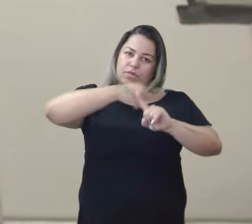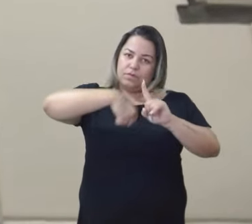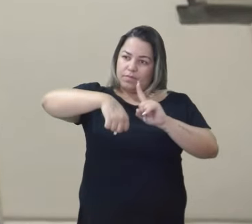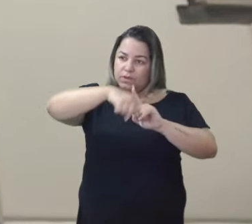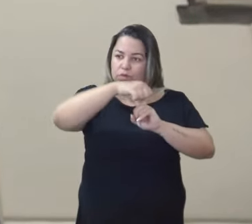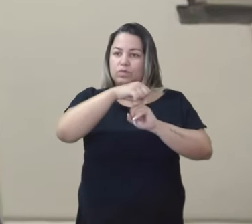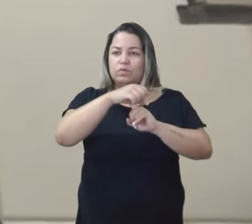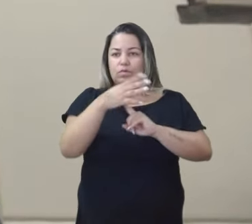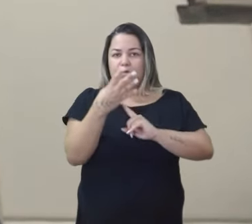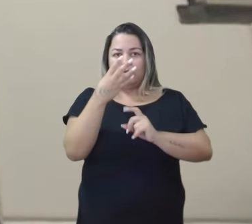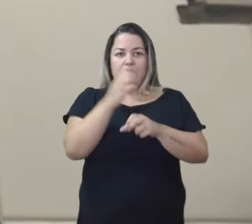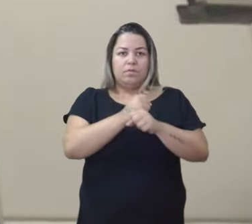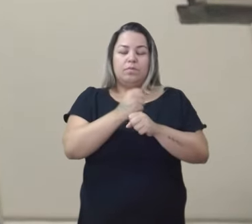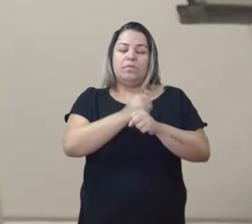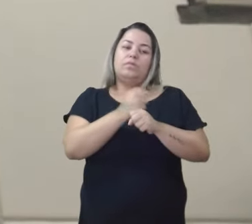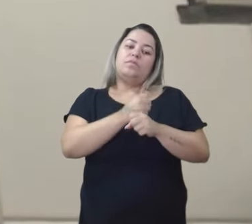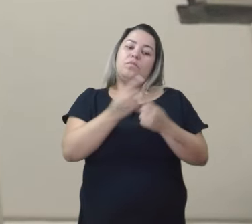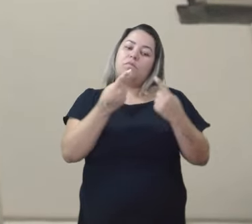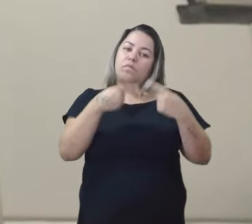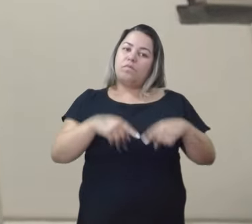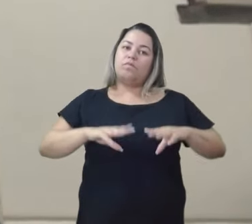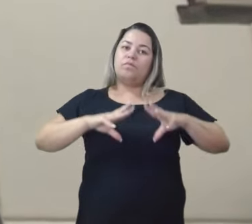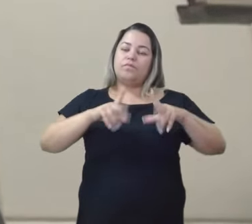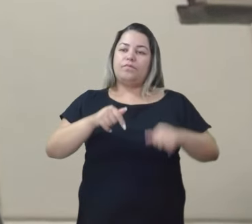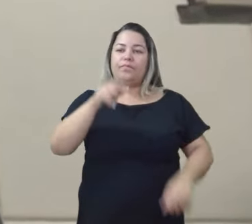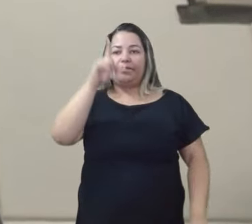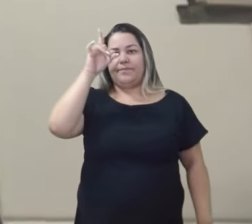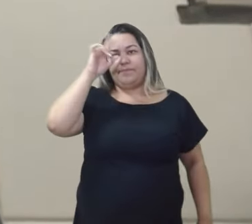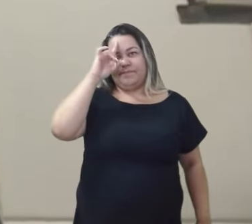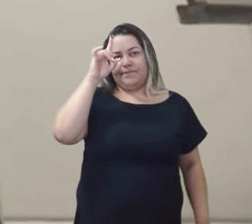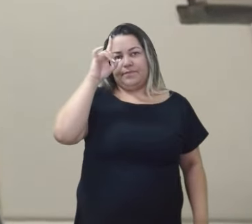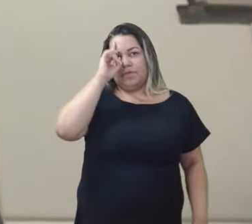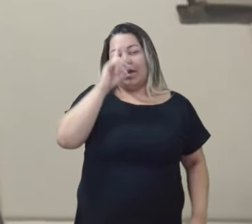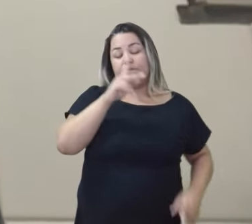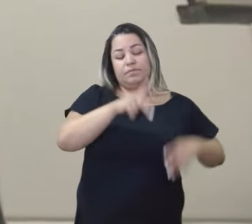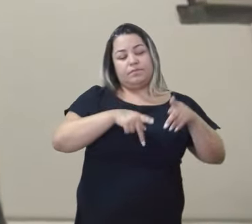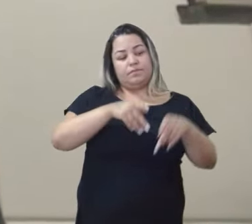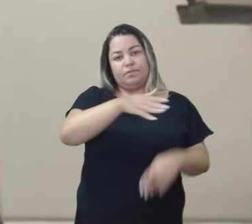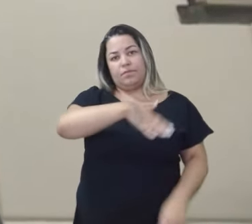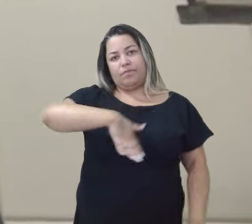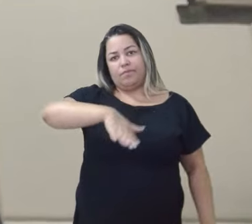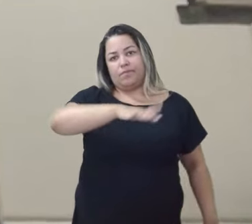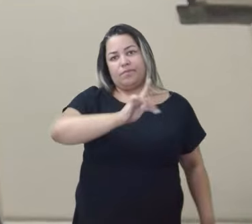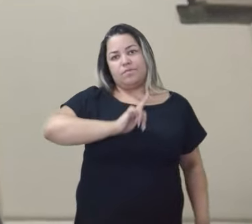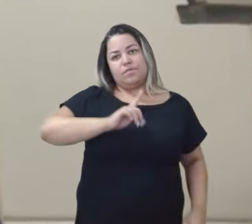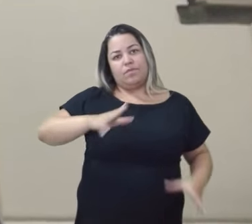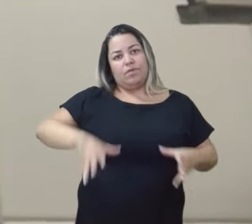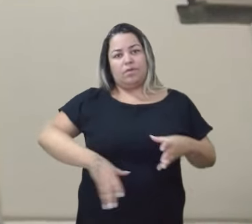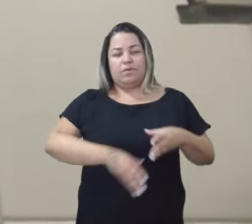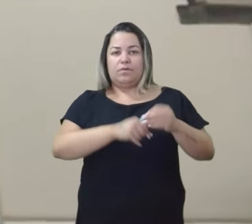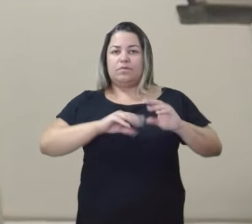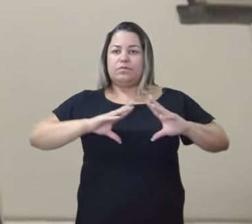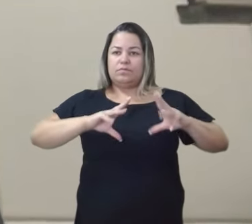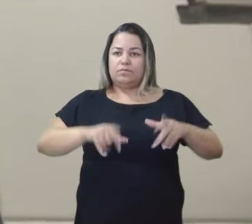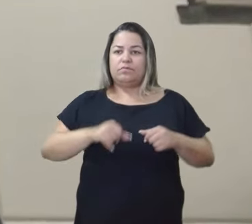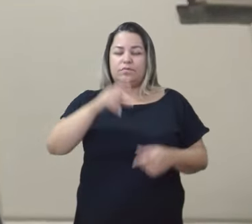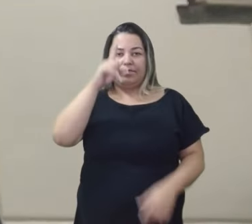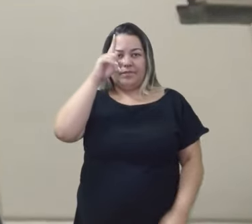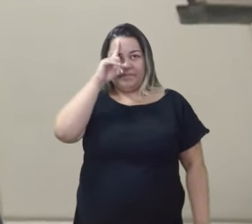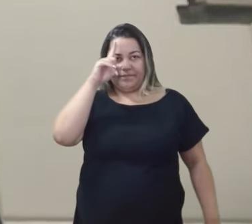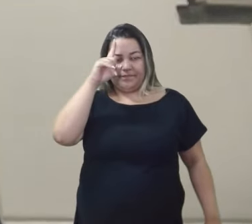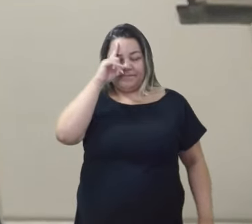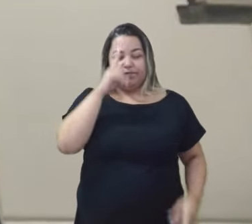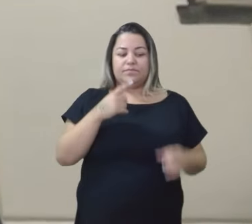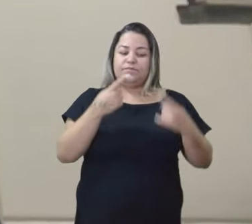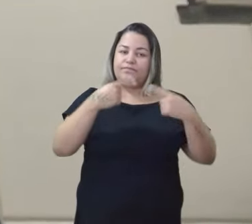é de 4 em 4 anos, a política é feita todos os dias. Então a população tem que estar incluída, sim, todos os dias na política. E é